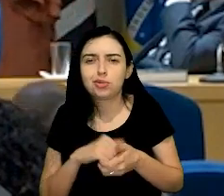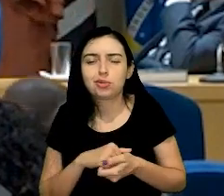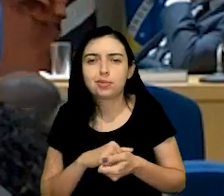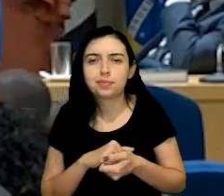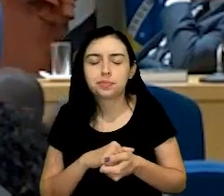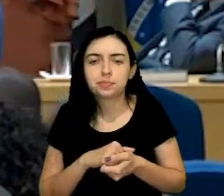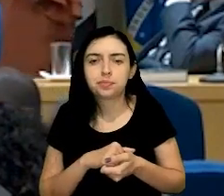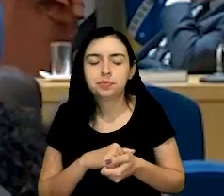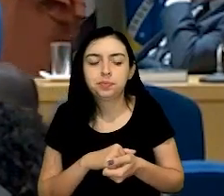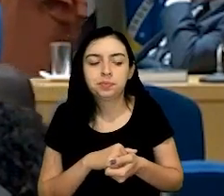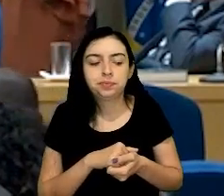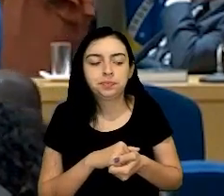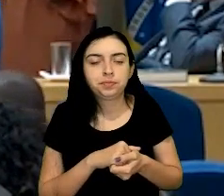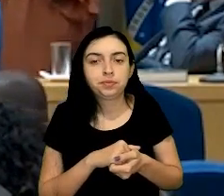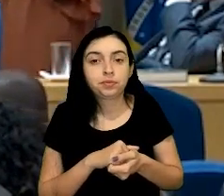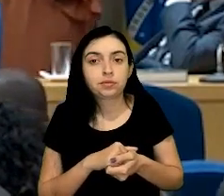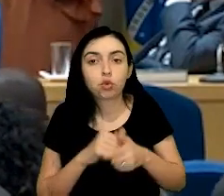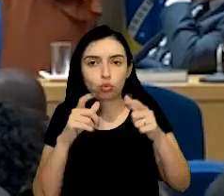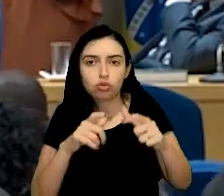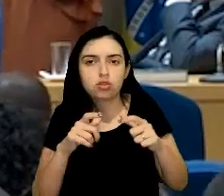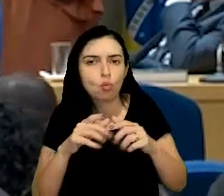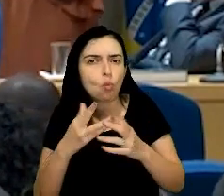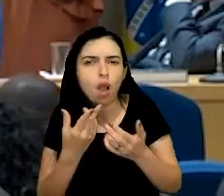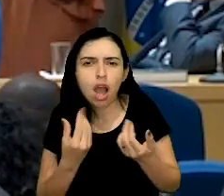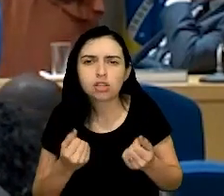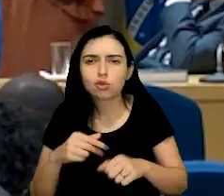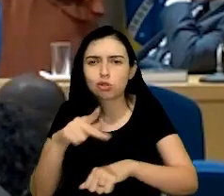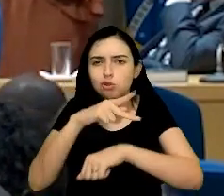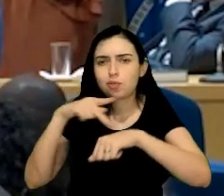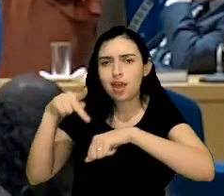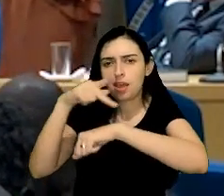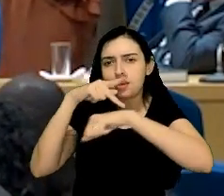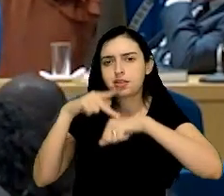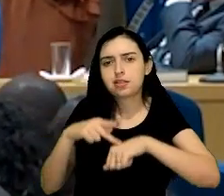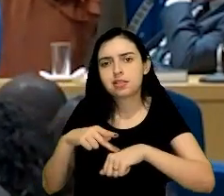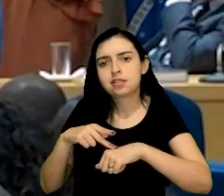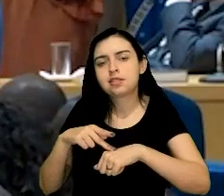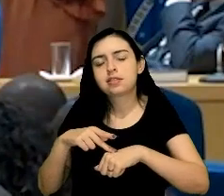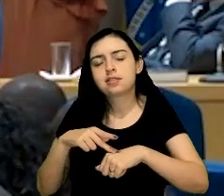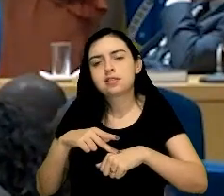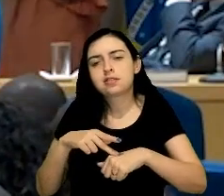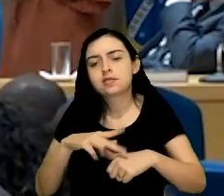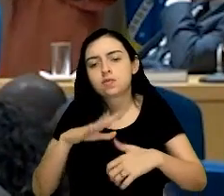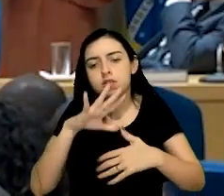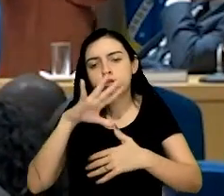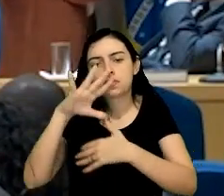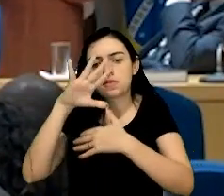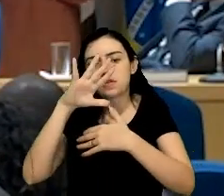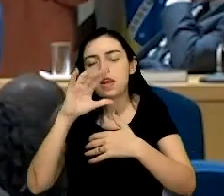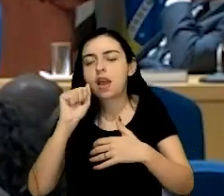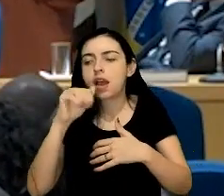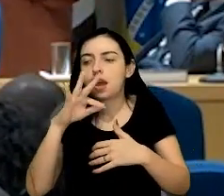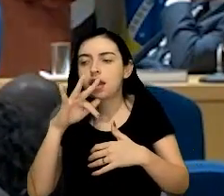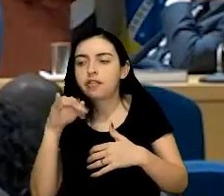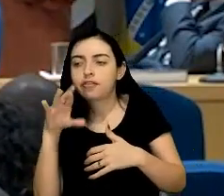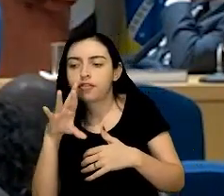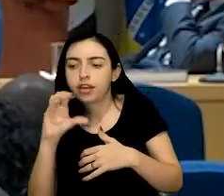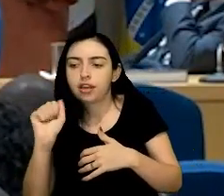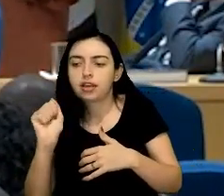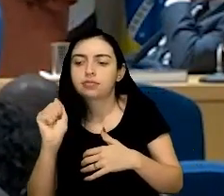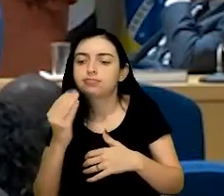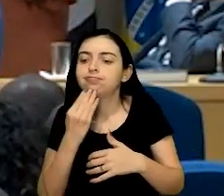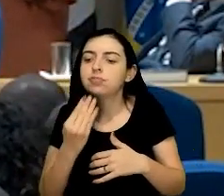né, onde nós vamos ver quase todos os países, né, da África, América Central, pedindo refúgio. E